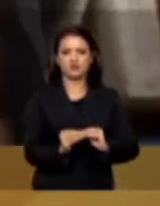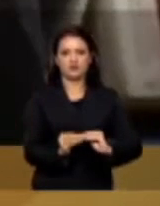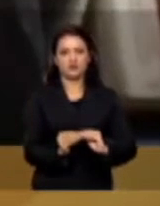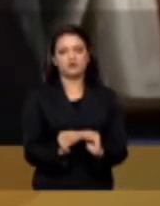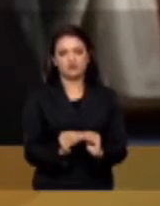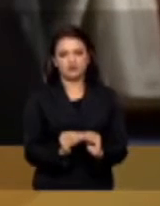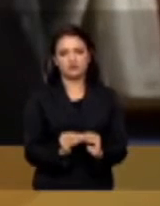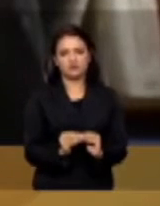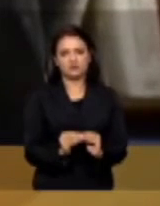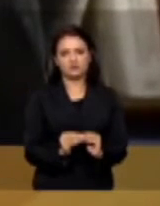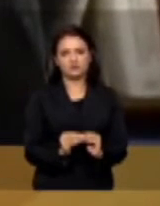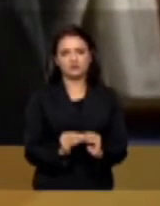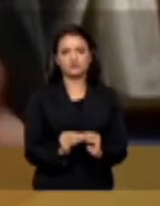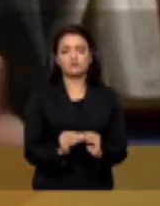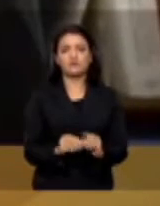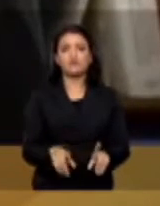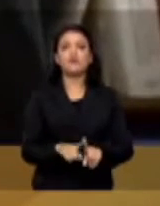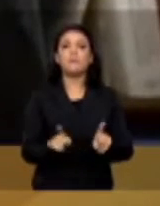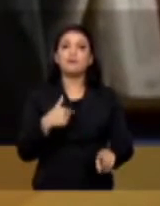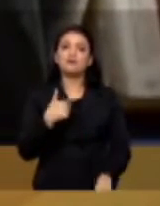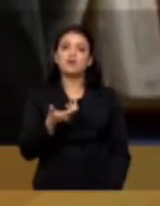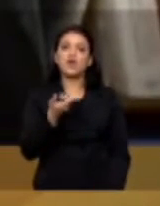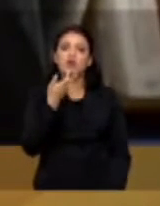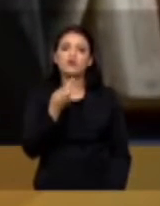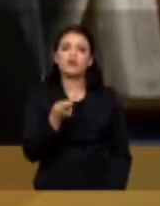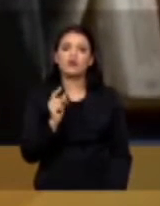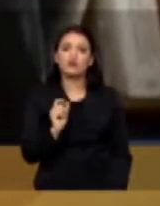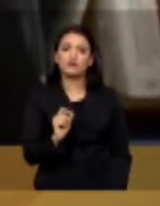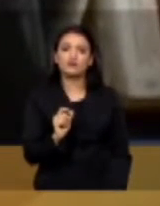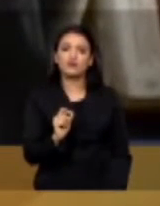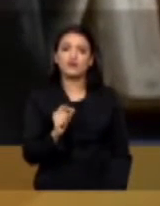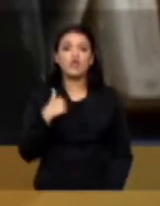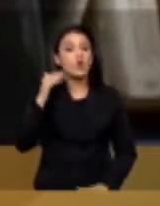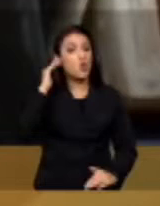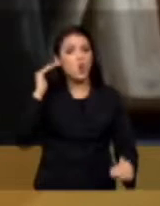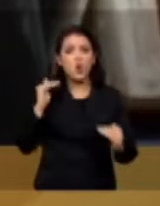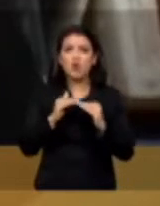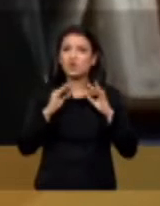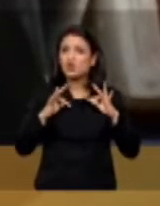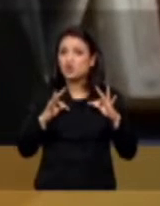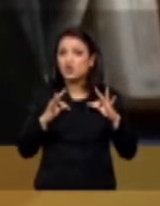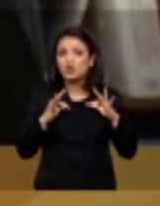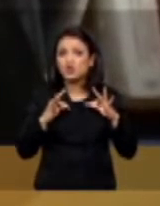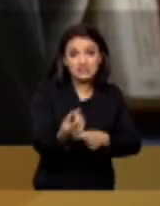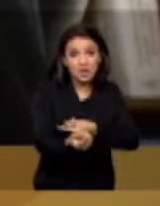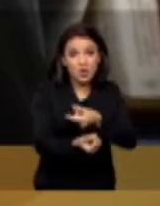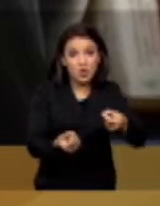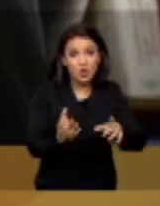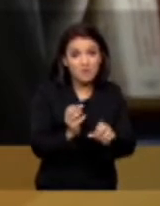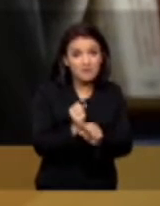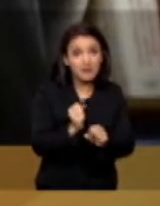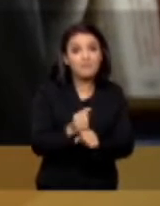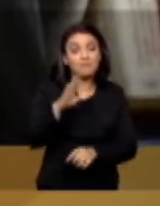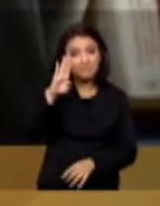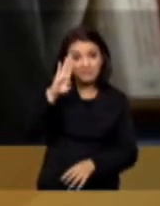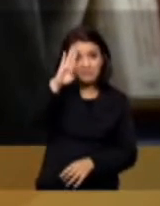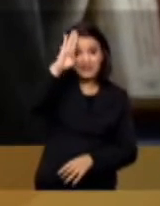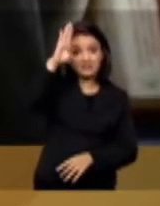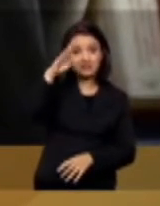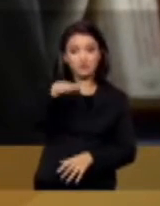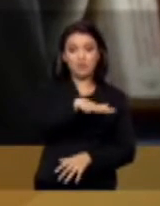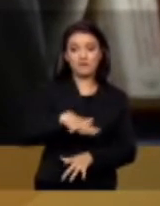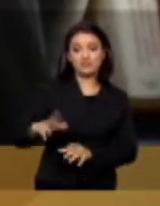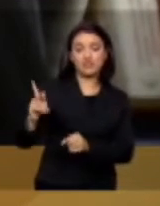e os eminentes pares, mas quero dizer desde logo que acompanho integralmente o Vífera e de sua cadeia